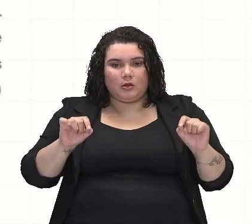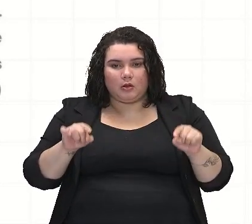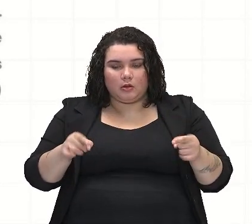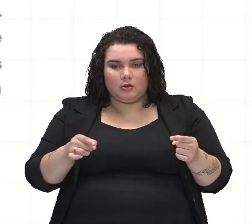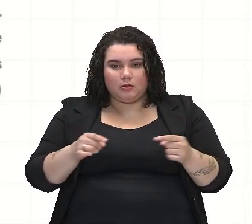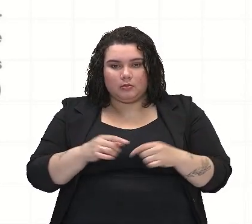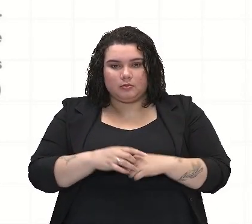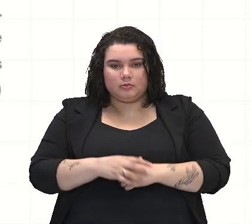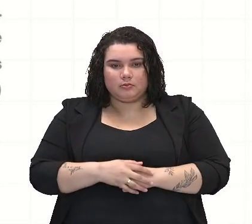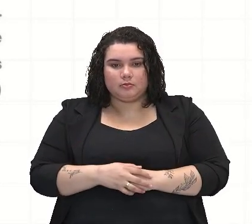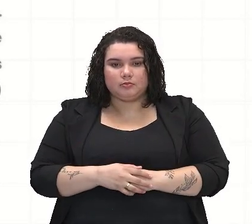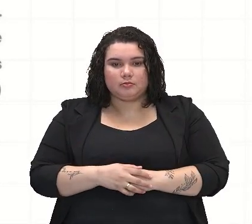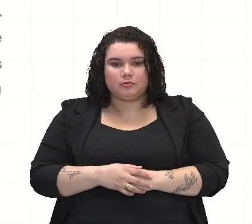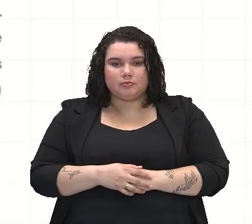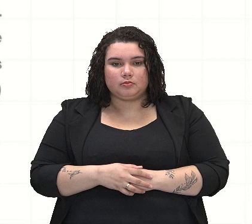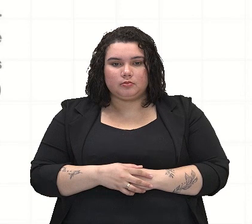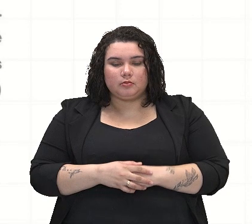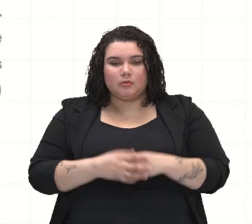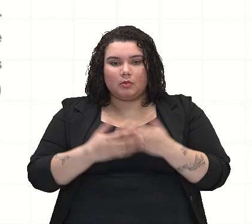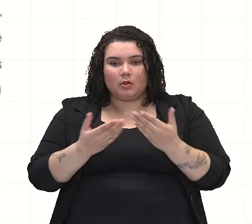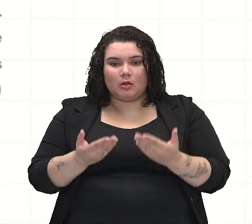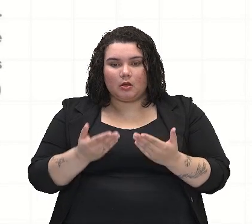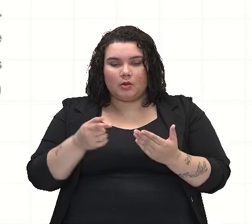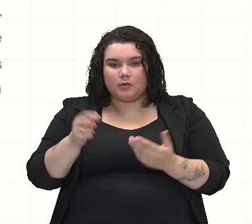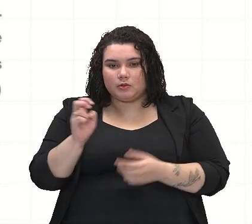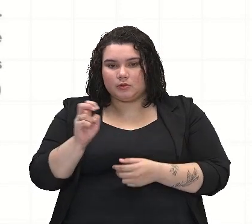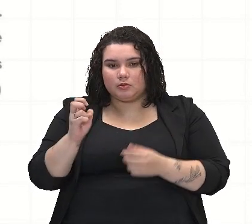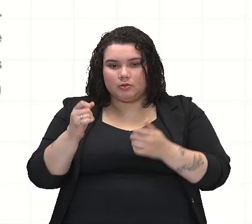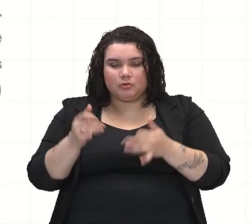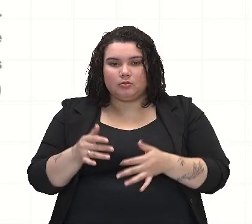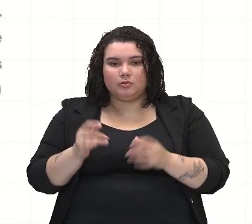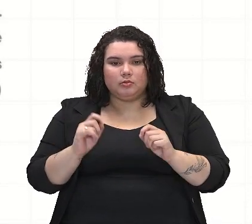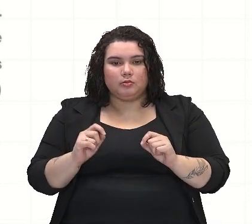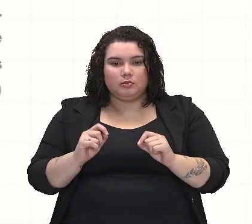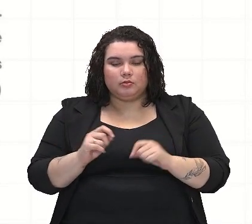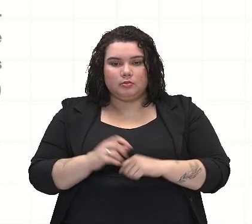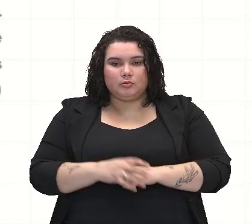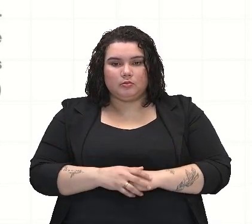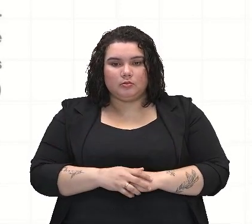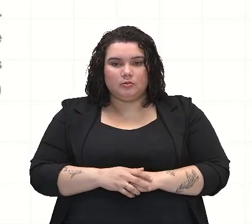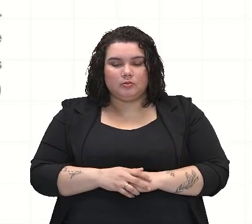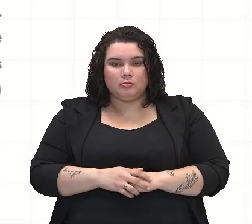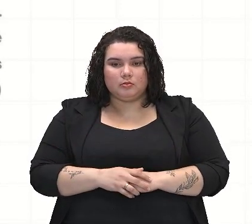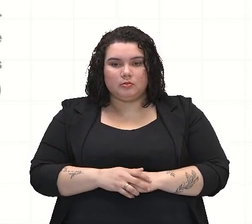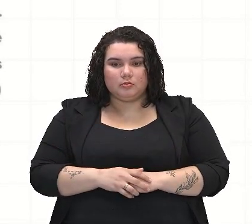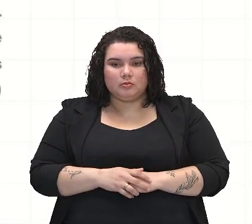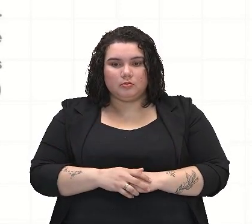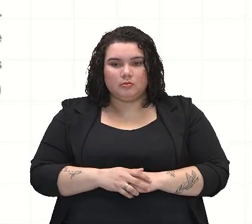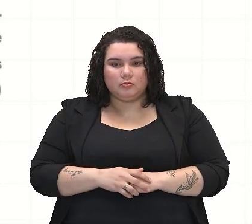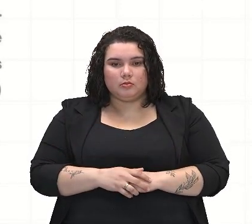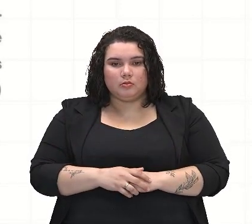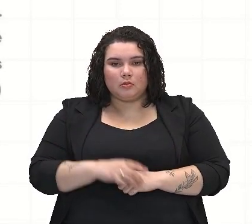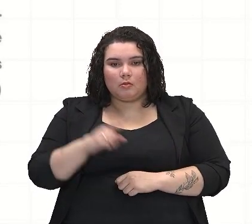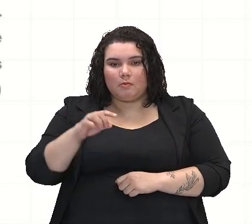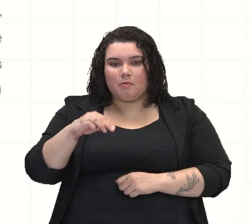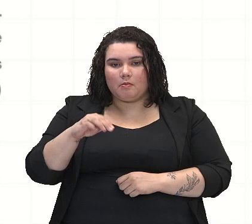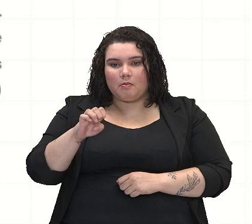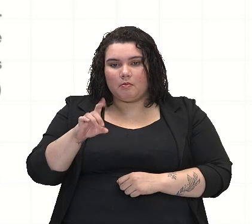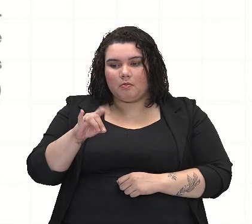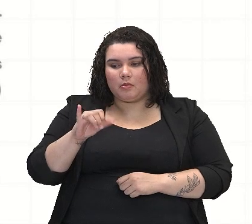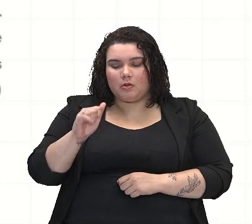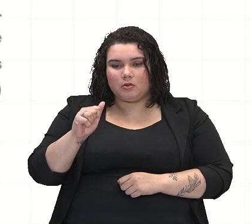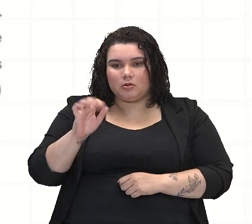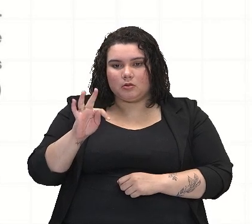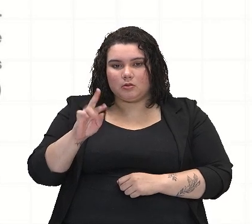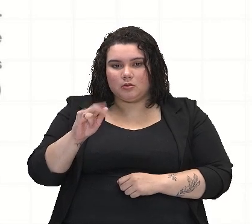tá? E aí o passo 5, que é justamente o que nós já fizemos, né? A mediatriz aqui de vermelho.